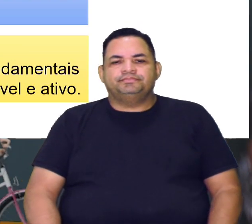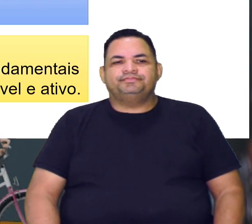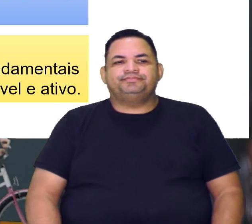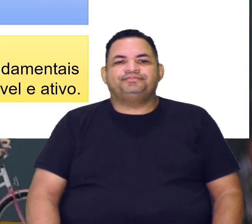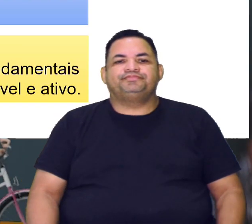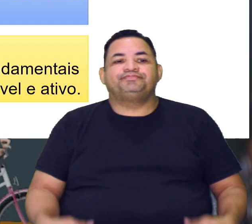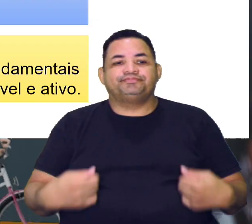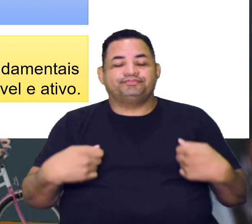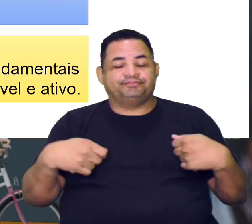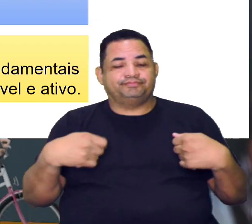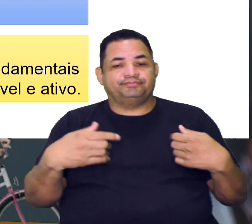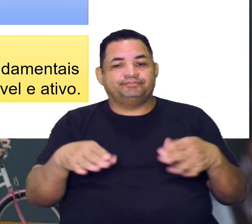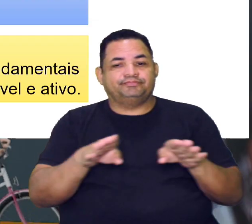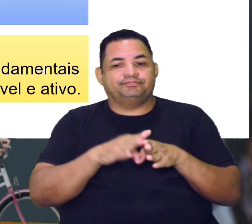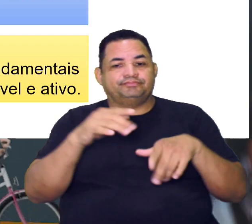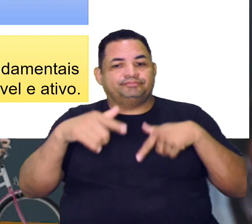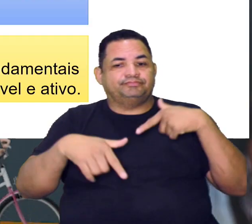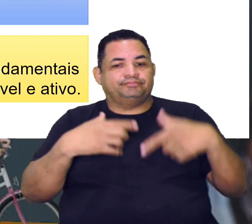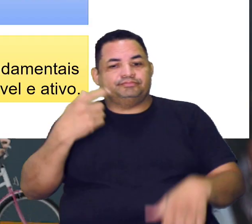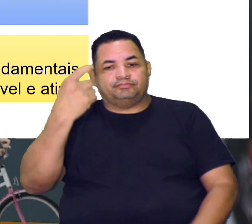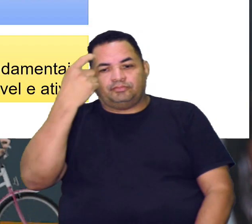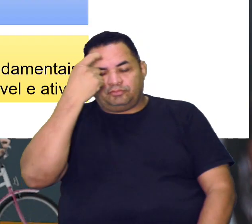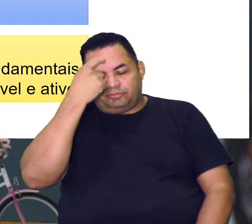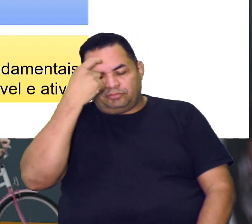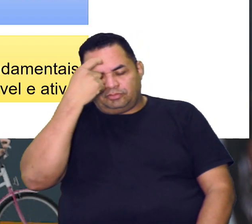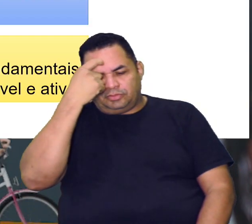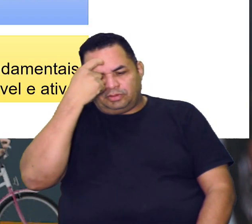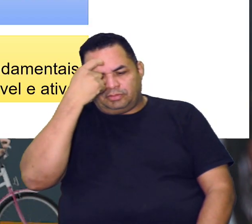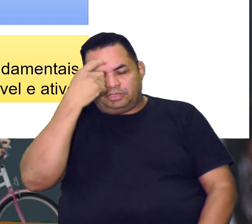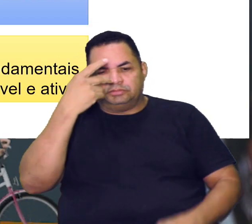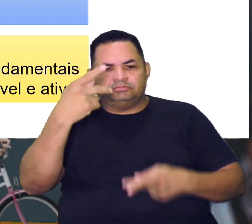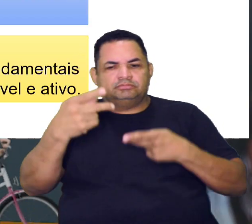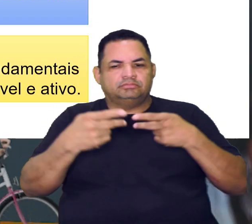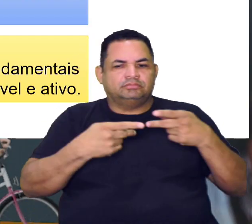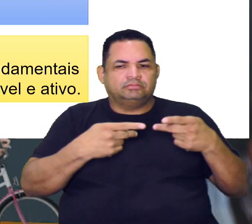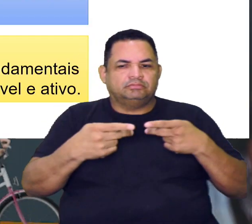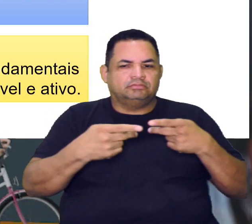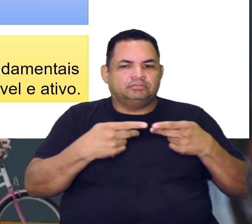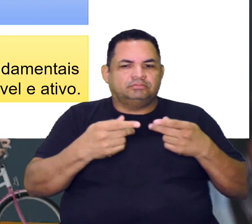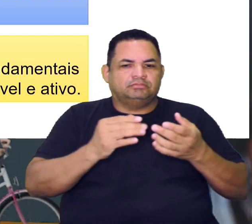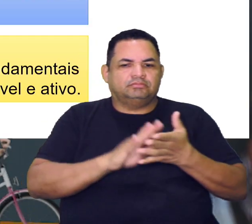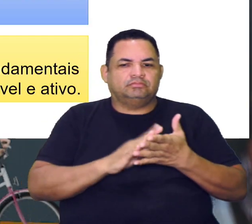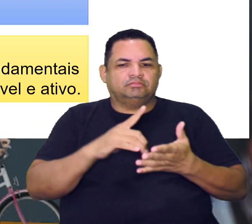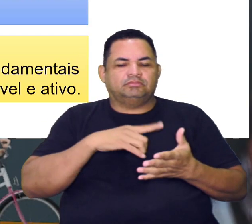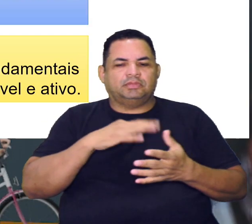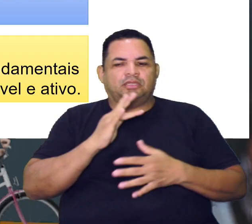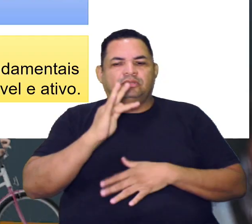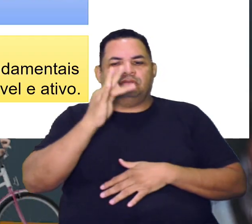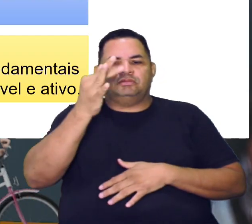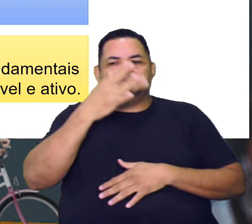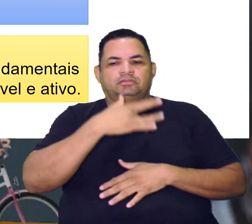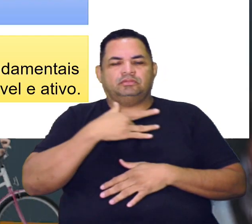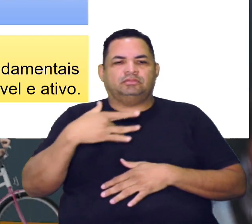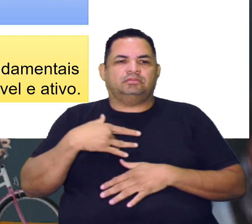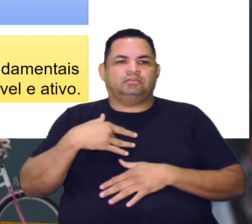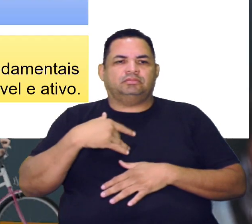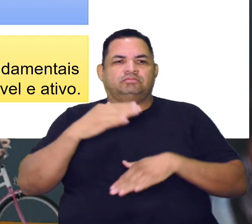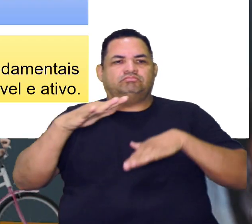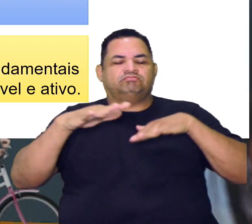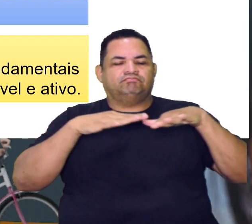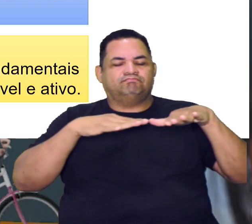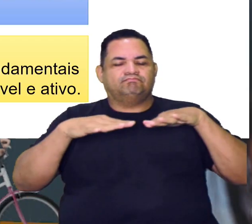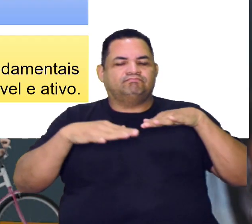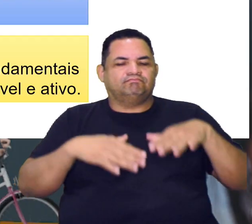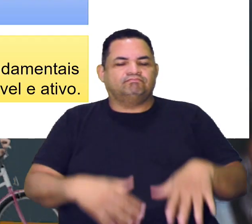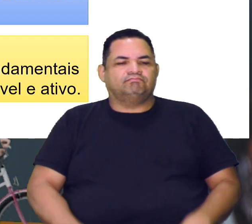Eu preciso, claro, trabalhar essa consciência e esse planejamento aí para poder ter um futuro mais saudável, um futuro